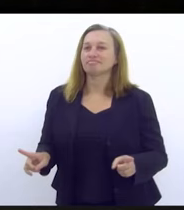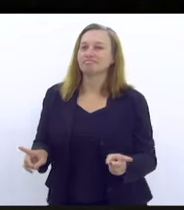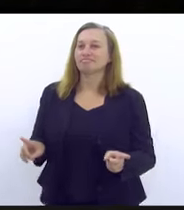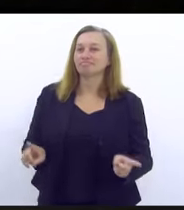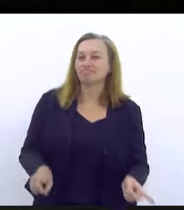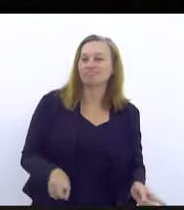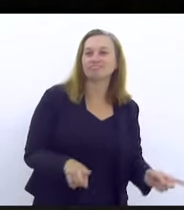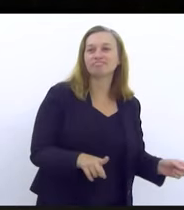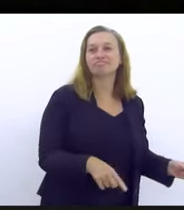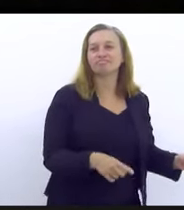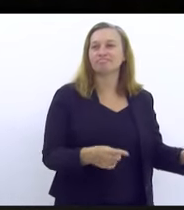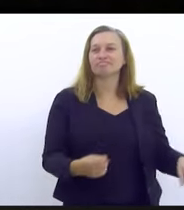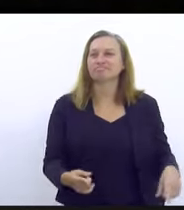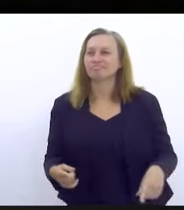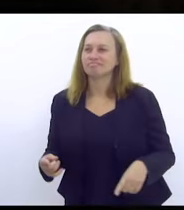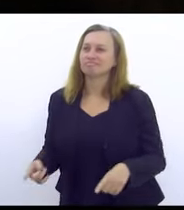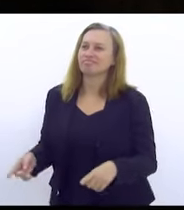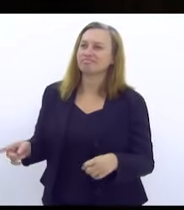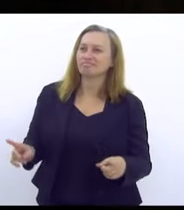lá,